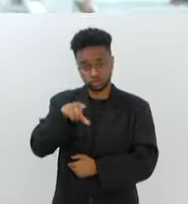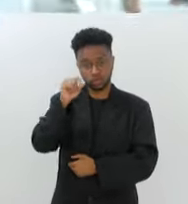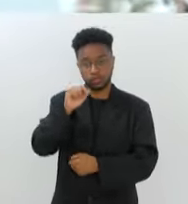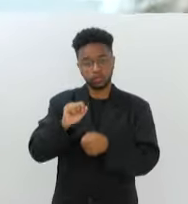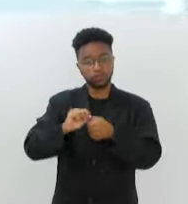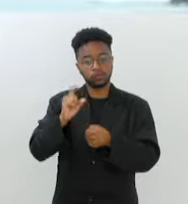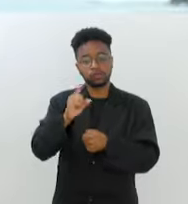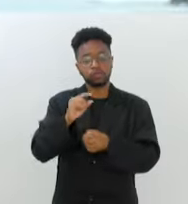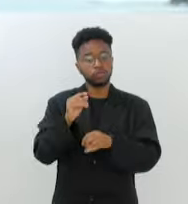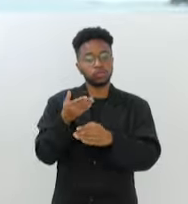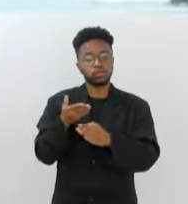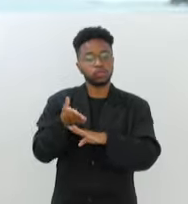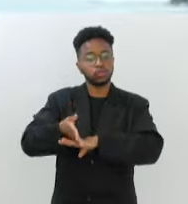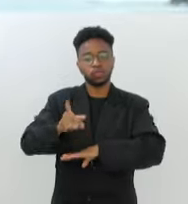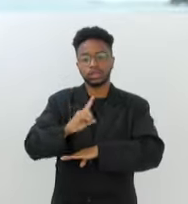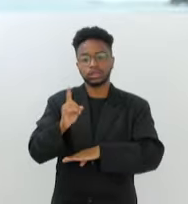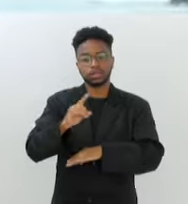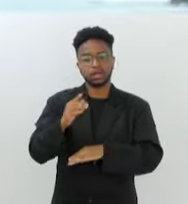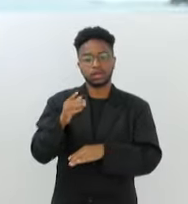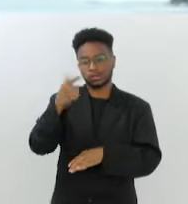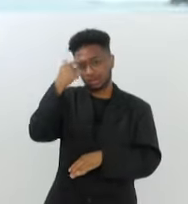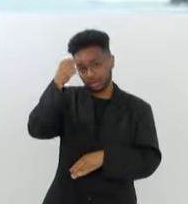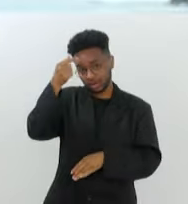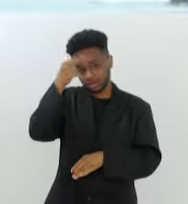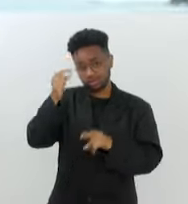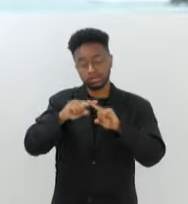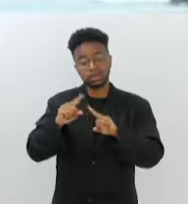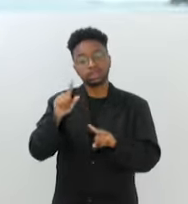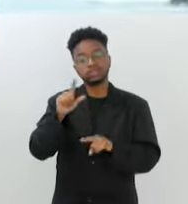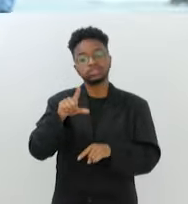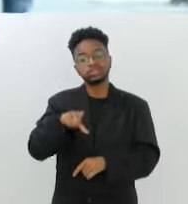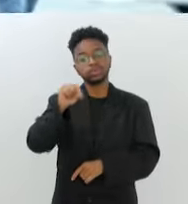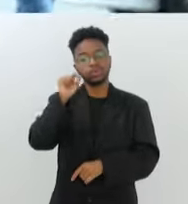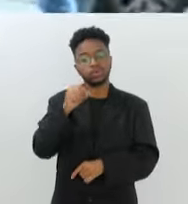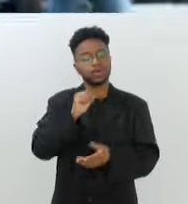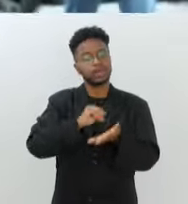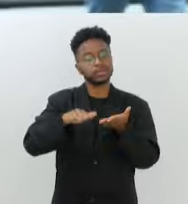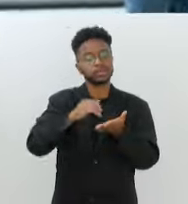uma graduação e escolheram apostar esse dinheiro nos jogos